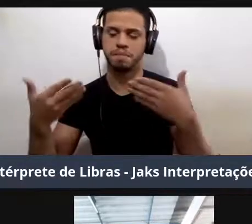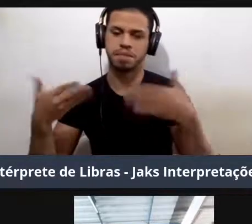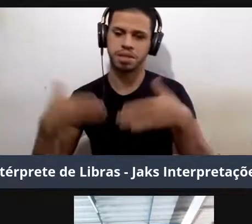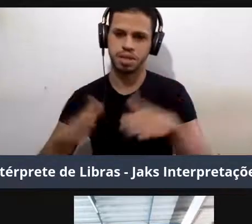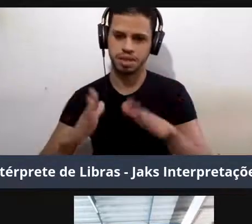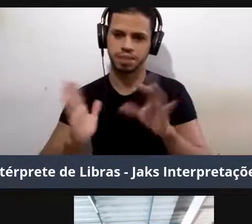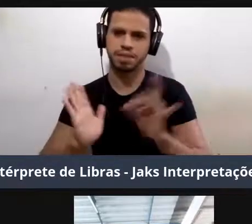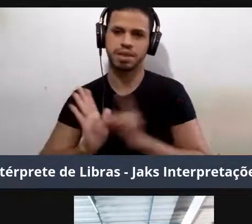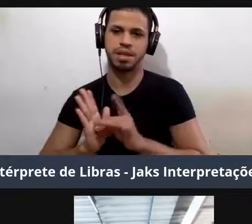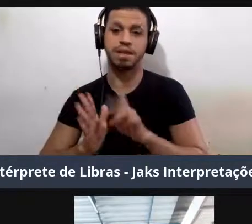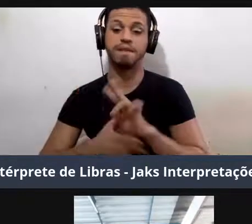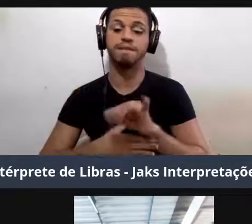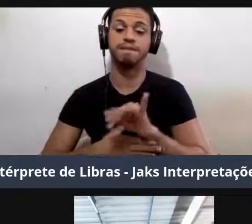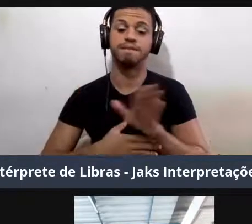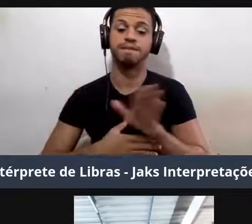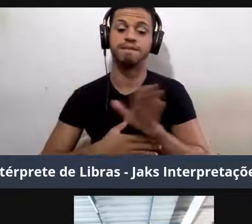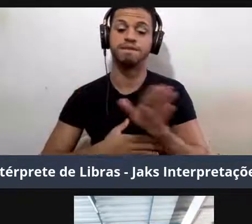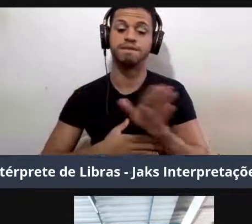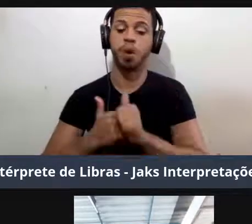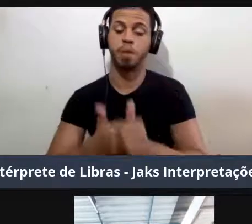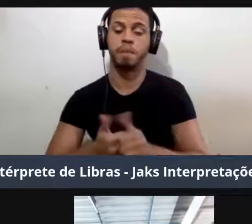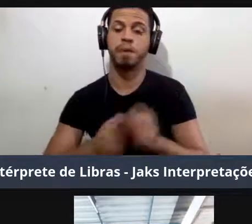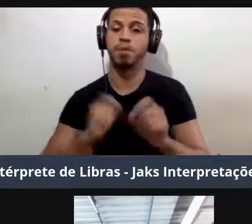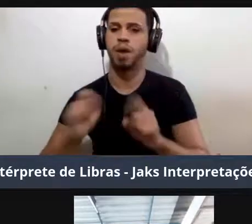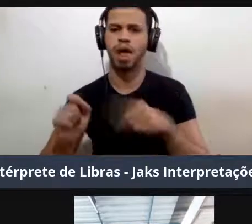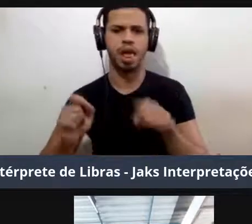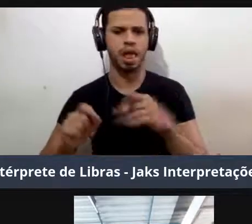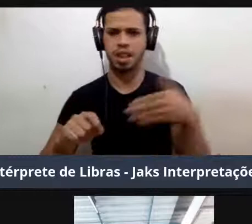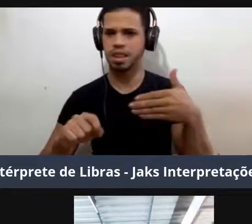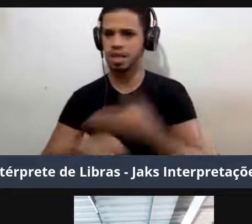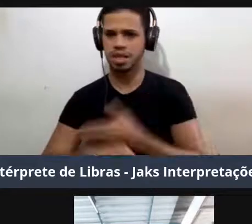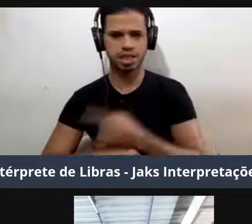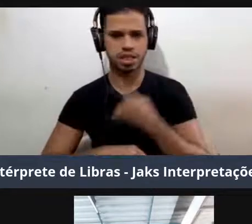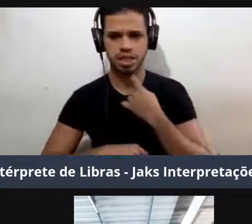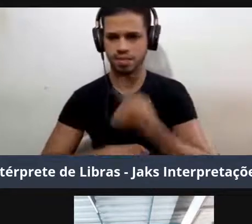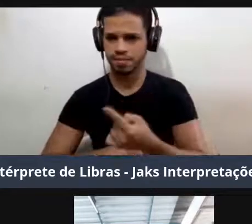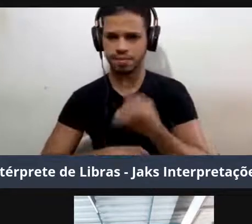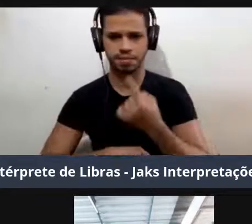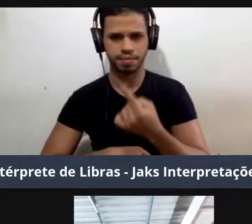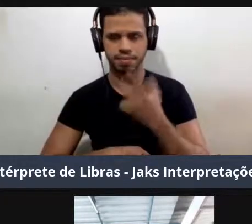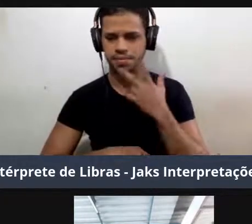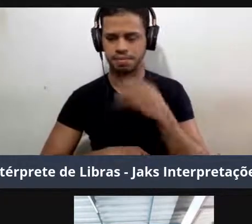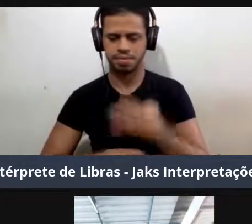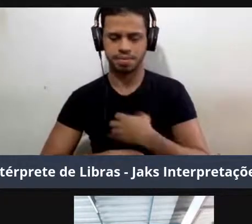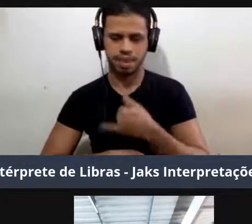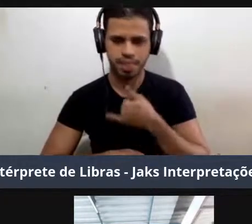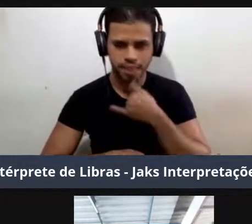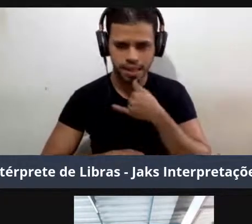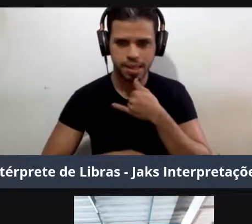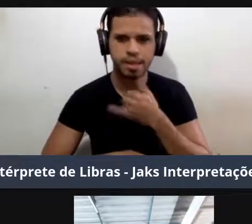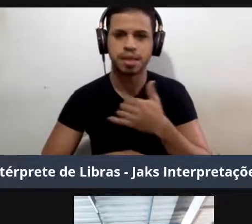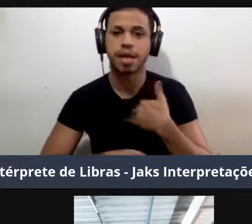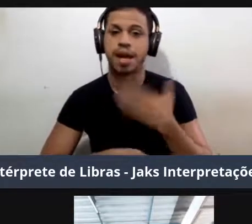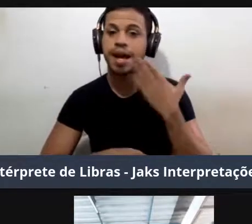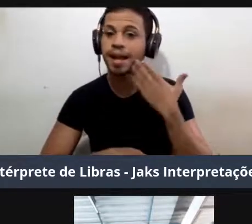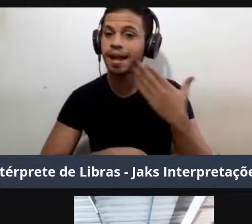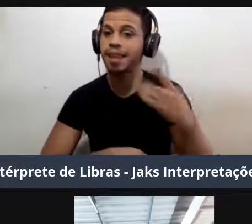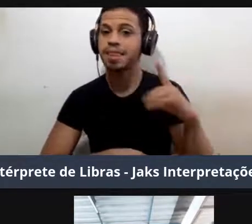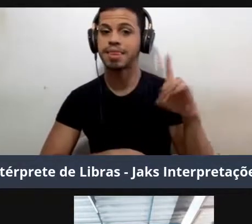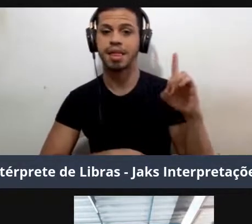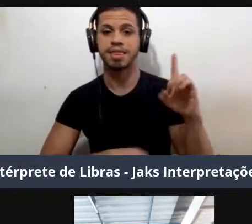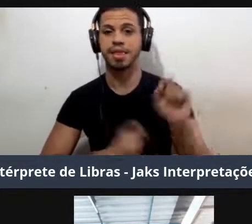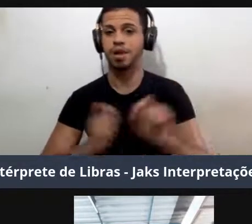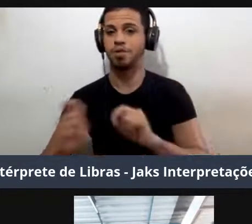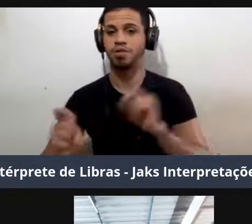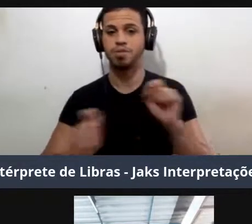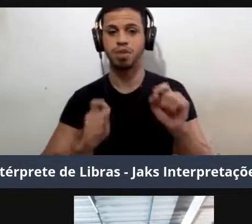vai acompanhando e eles não deixam entrar. É uma coisa que fica muito triste. Graças a Deus o Dicê nos